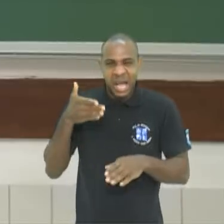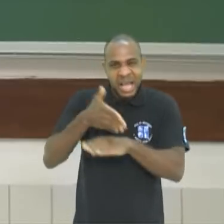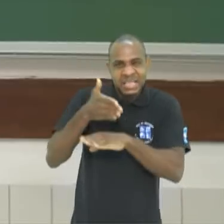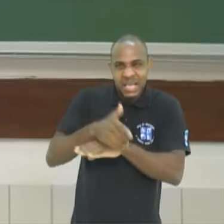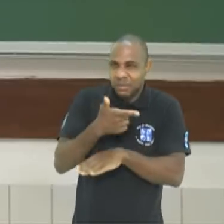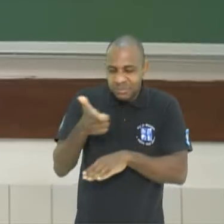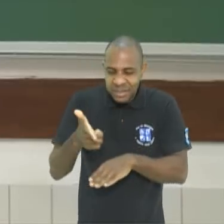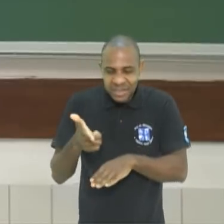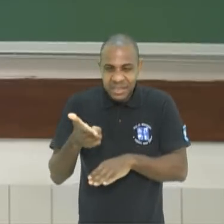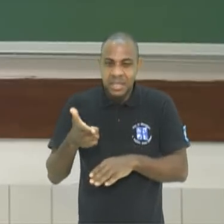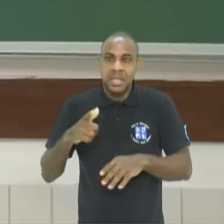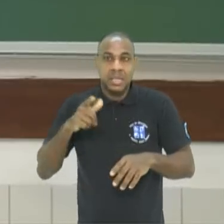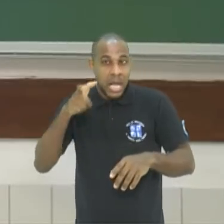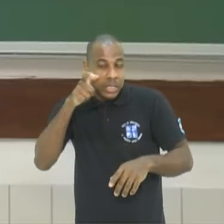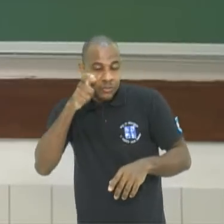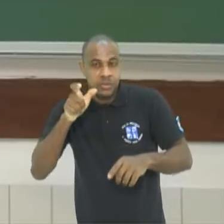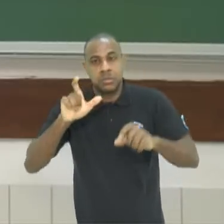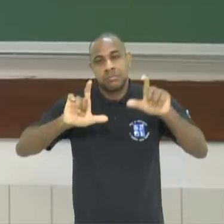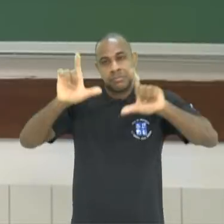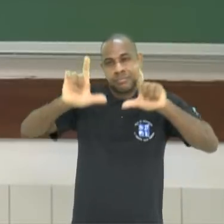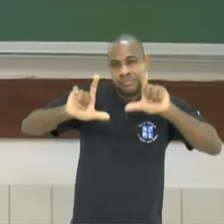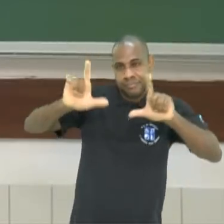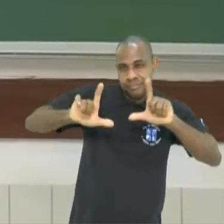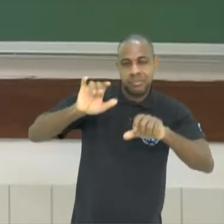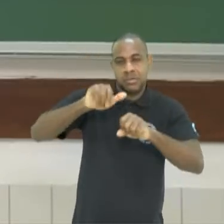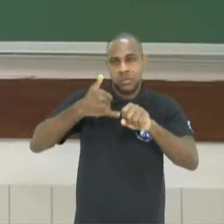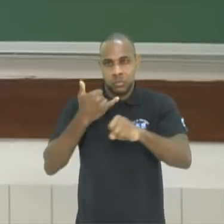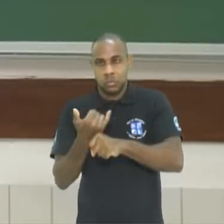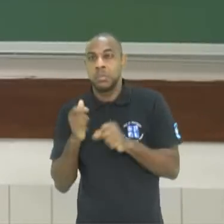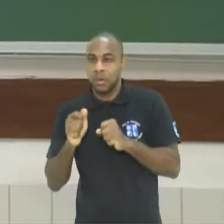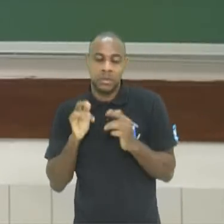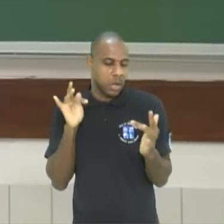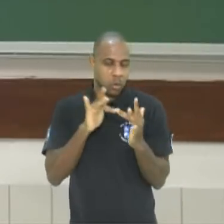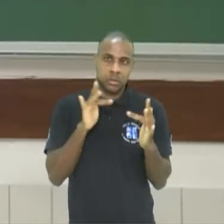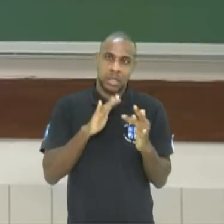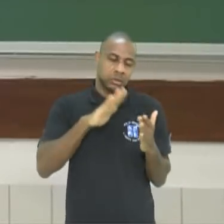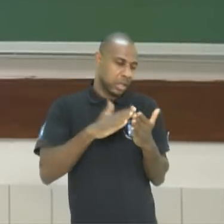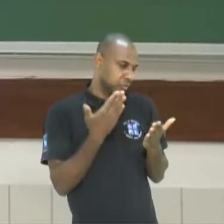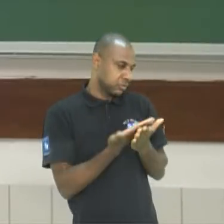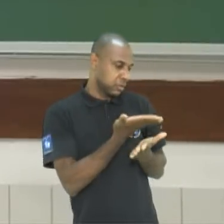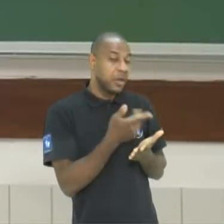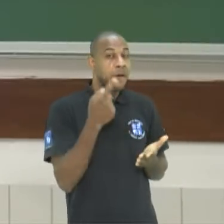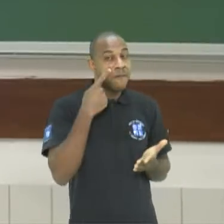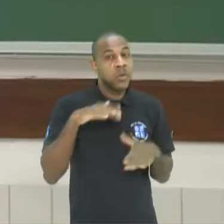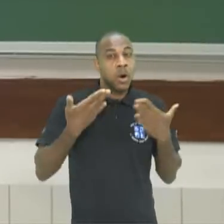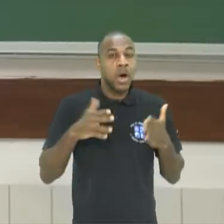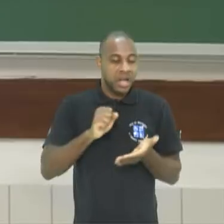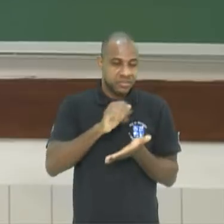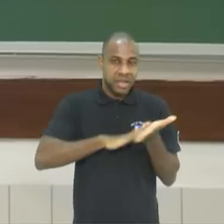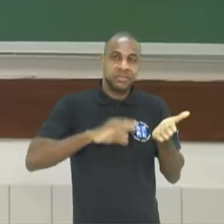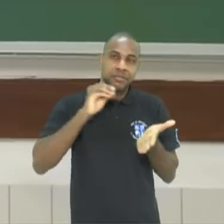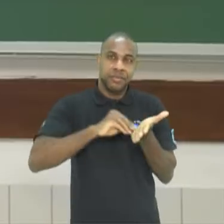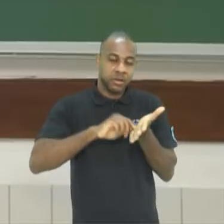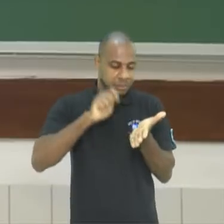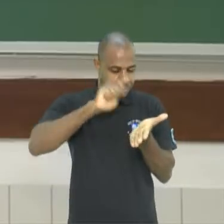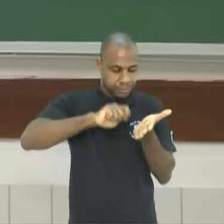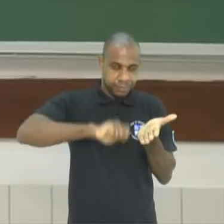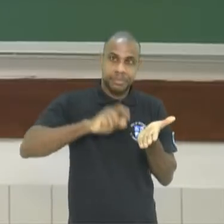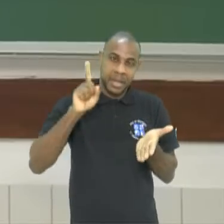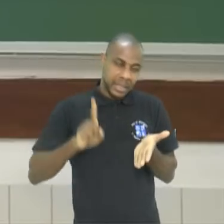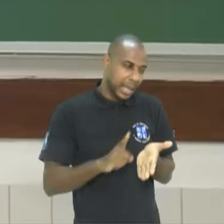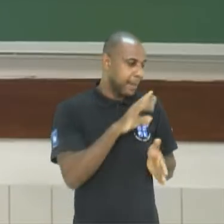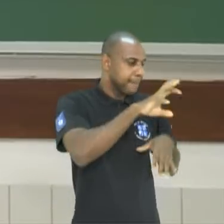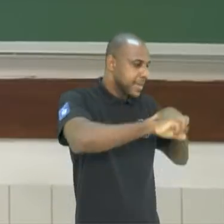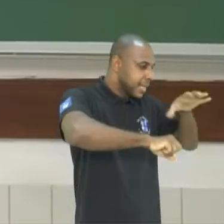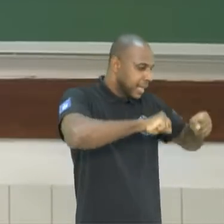não se preocupe. Entre em contato com a sua escola, veja quais são as atividades que você tem para buscar na escola,